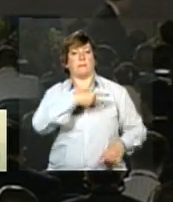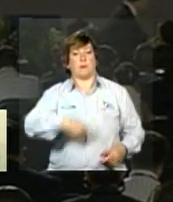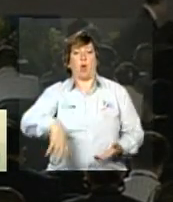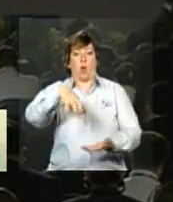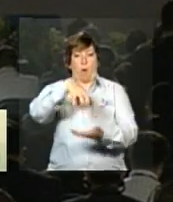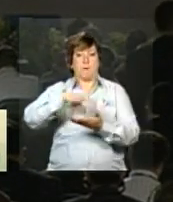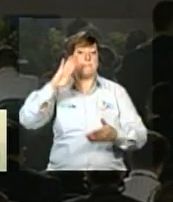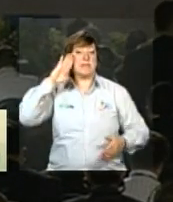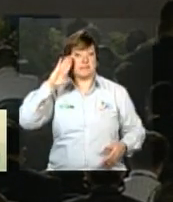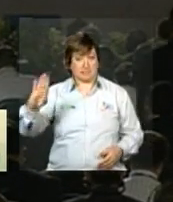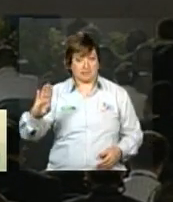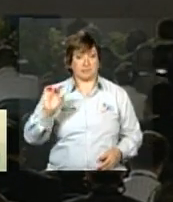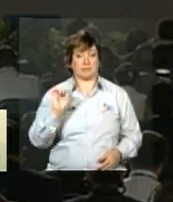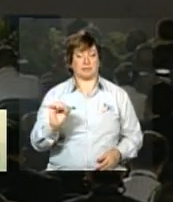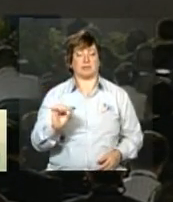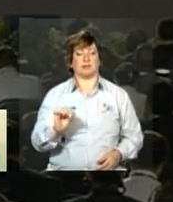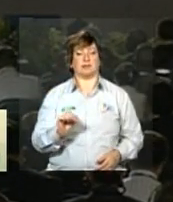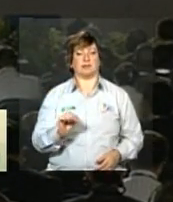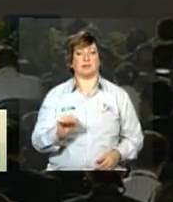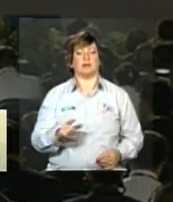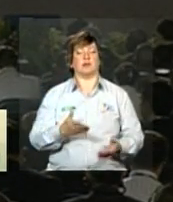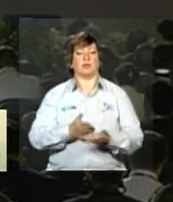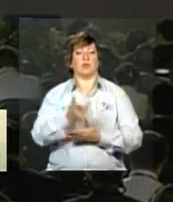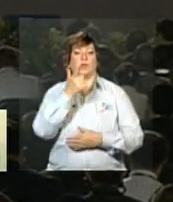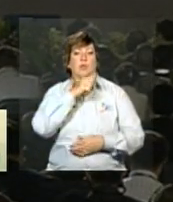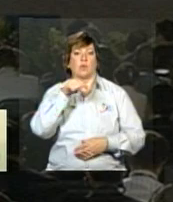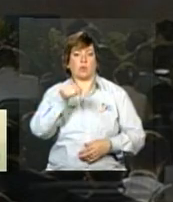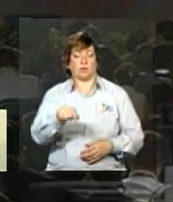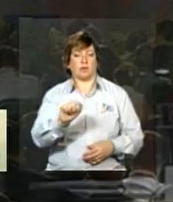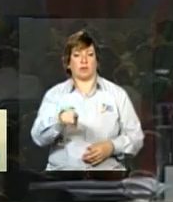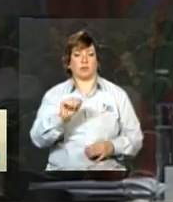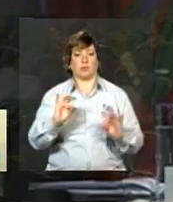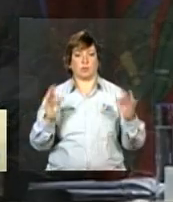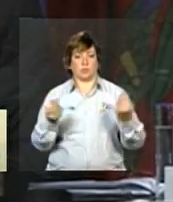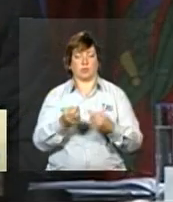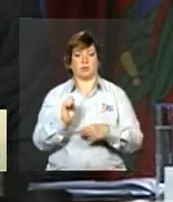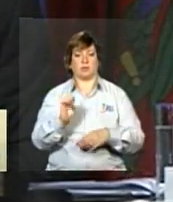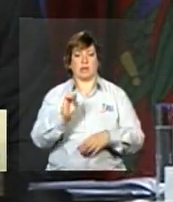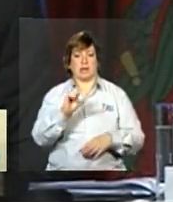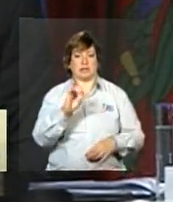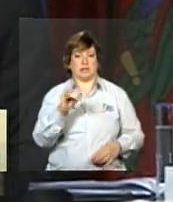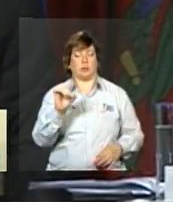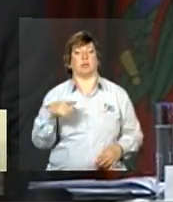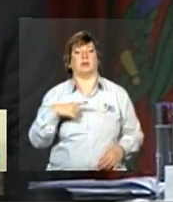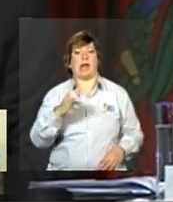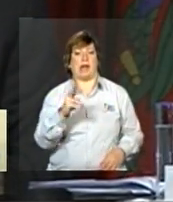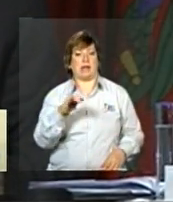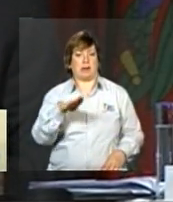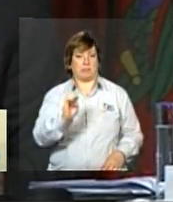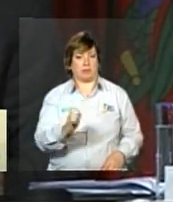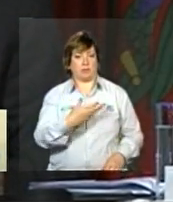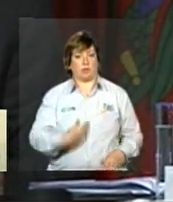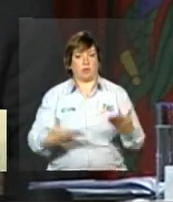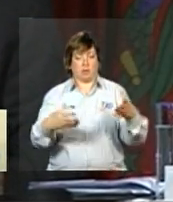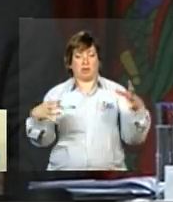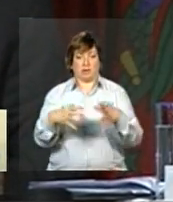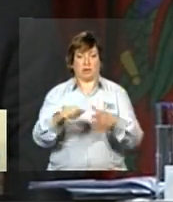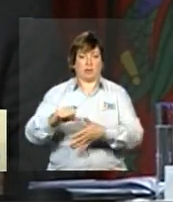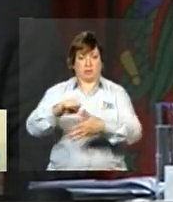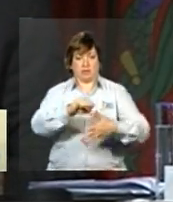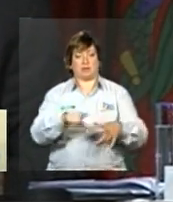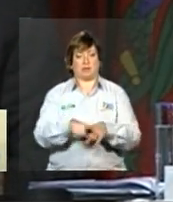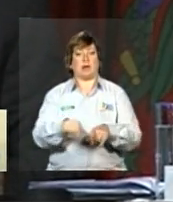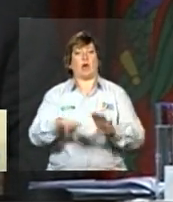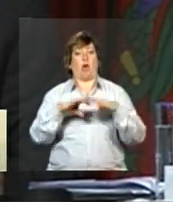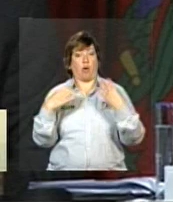Comitê Principal, seguindo o seu endosso pelos estados do Caribe e da América Latina. Eu entendo que a